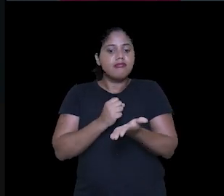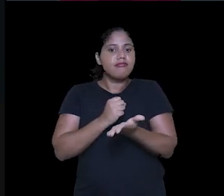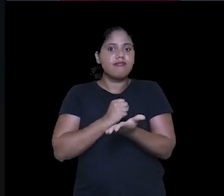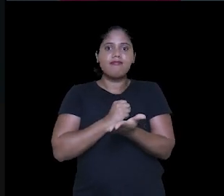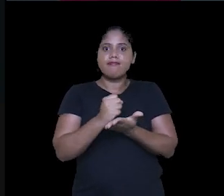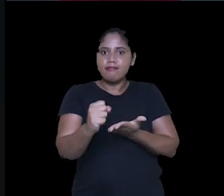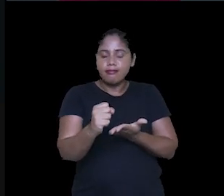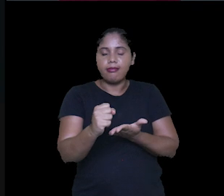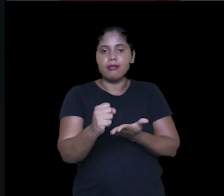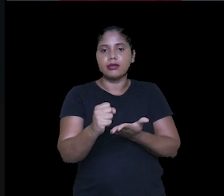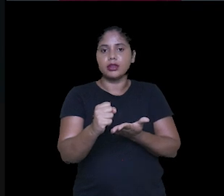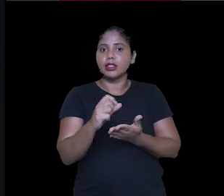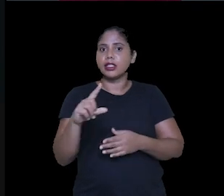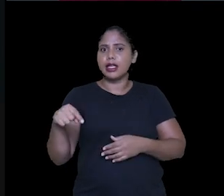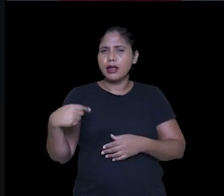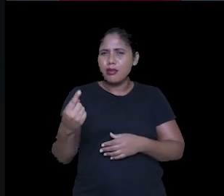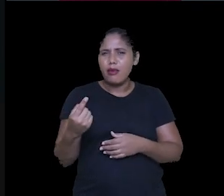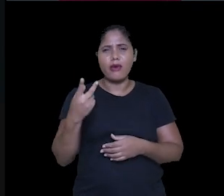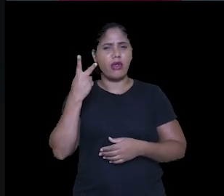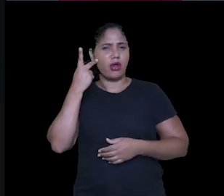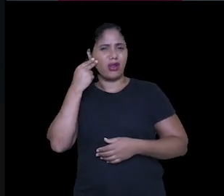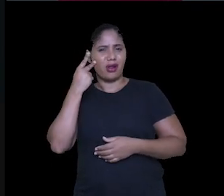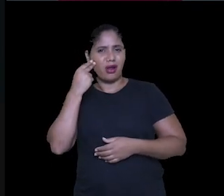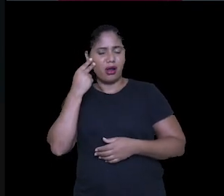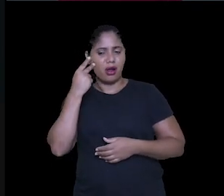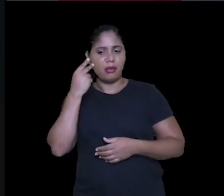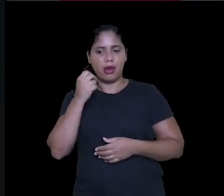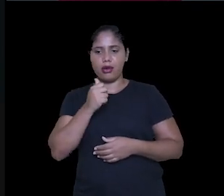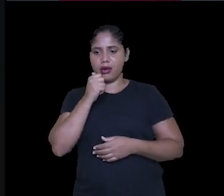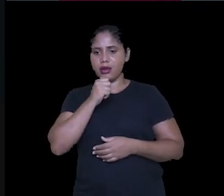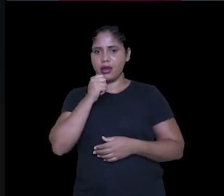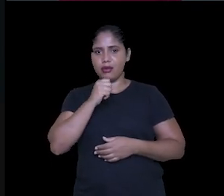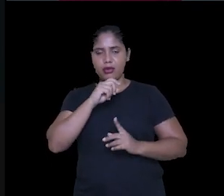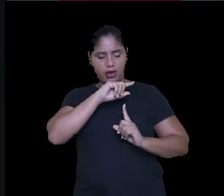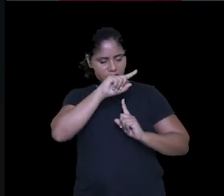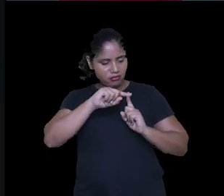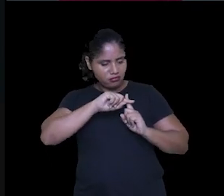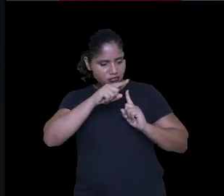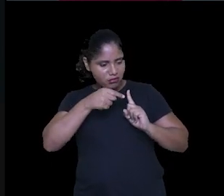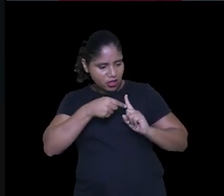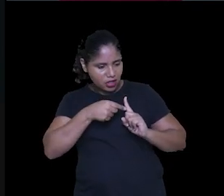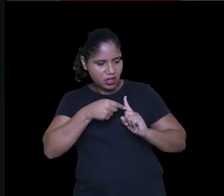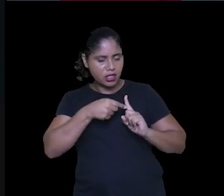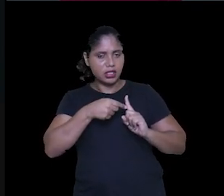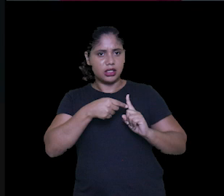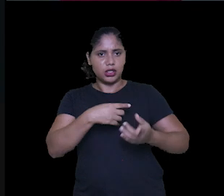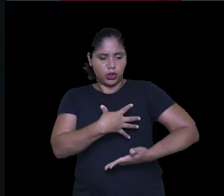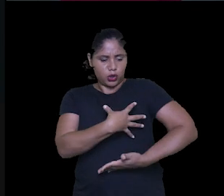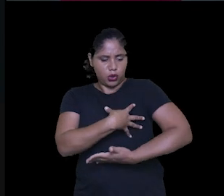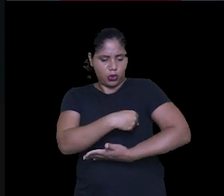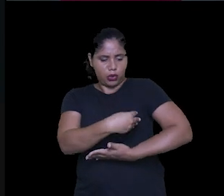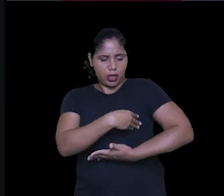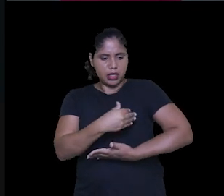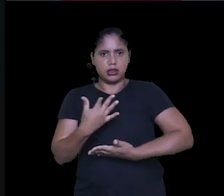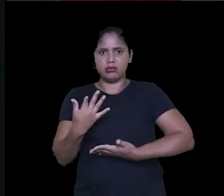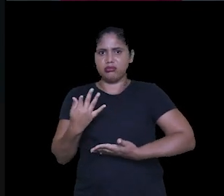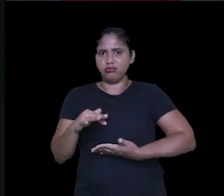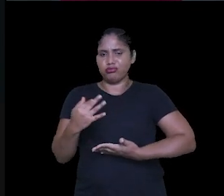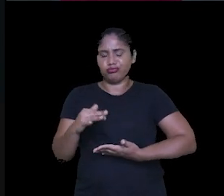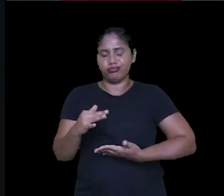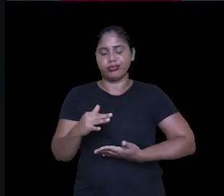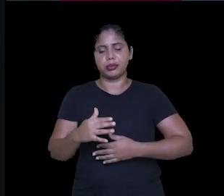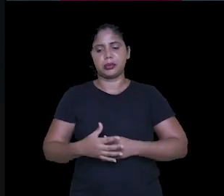seio levado até o bebê. Então, essas observações, elas devem ser feitas ainda